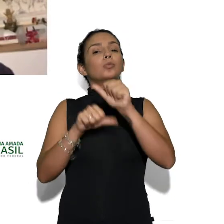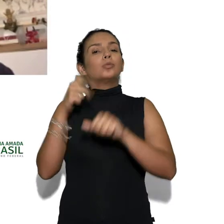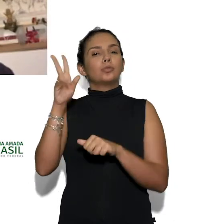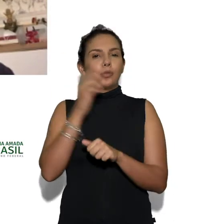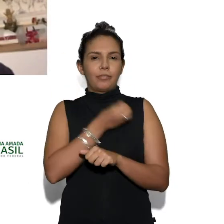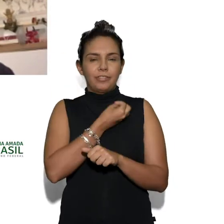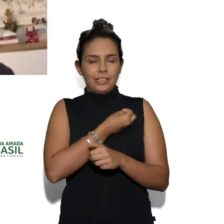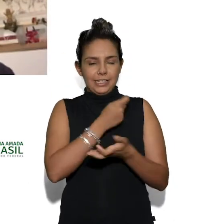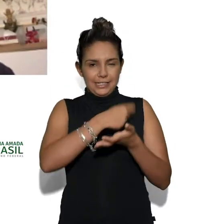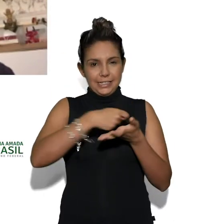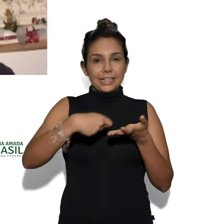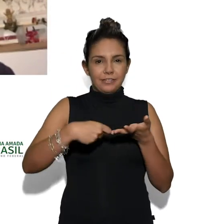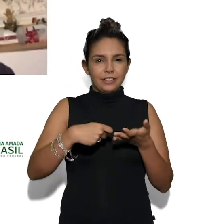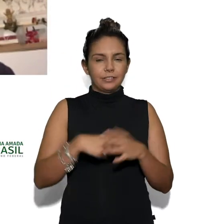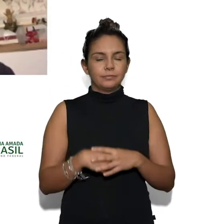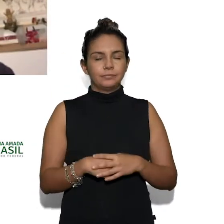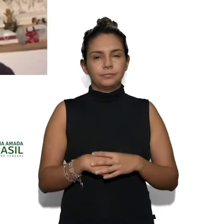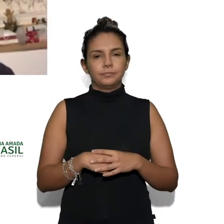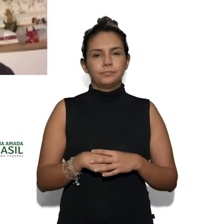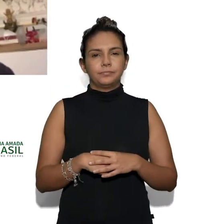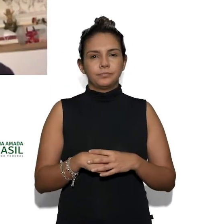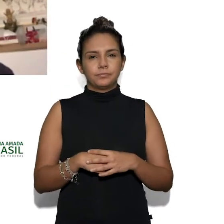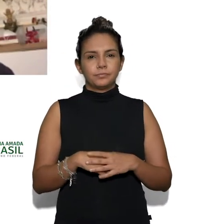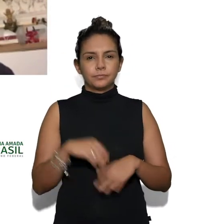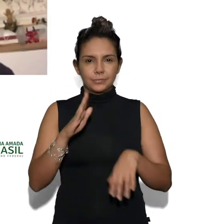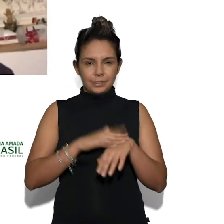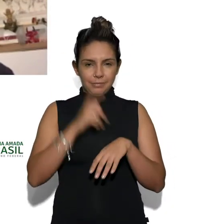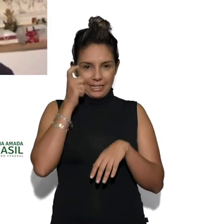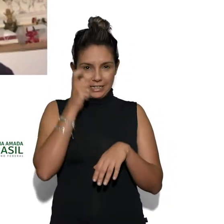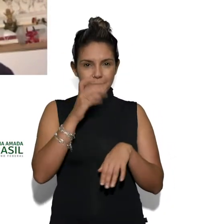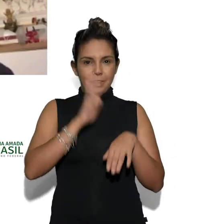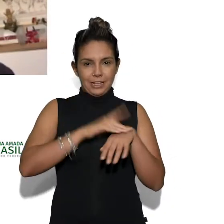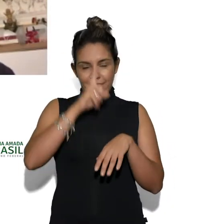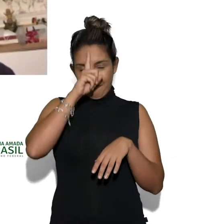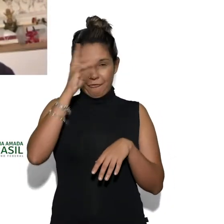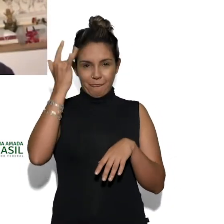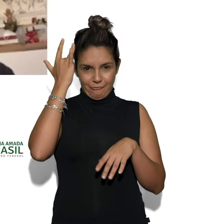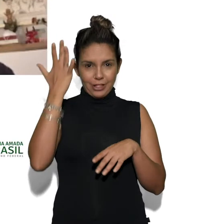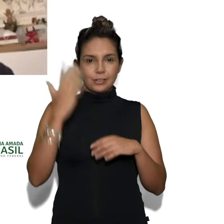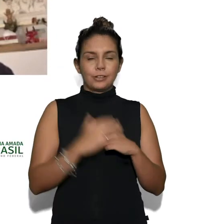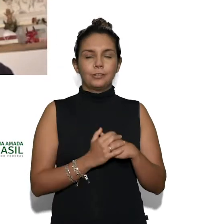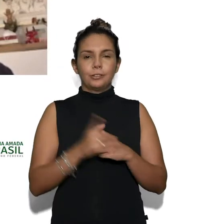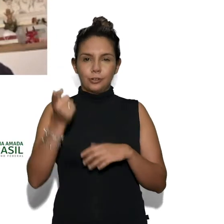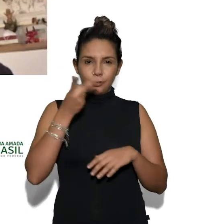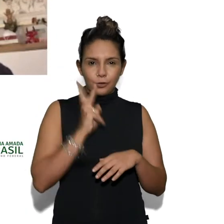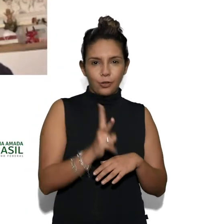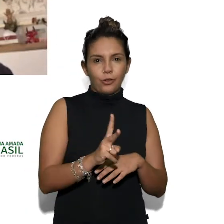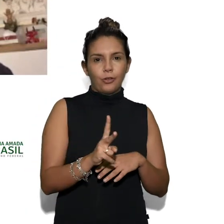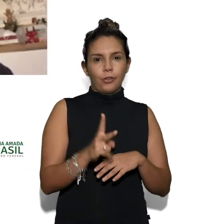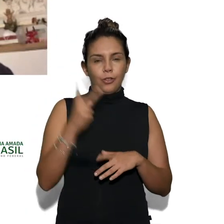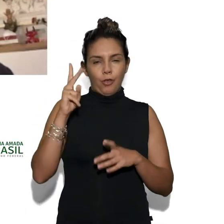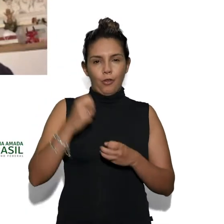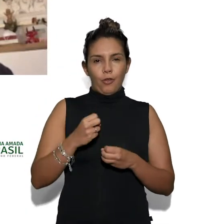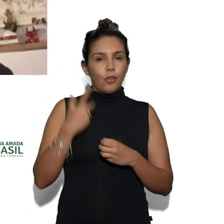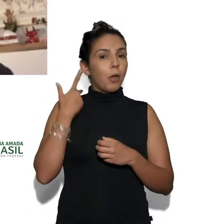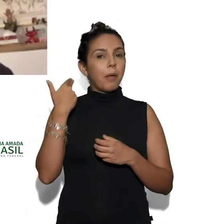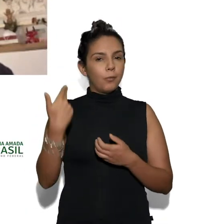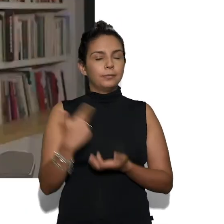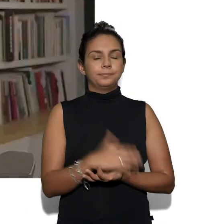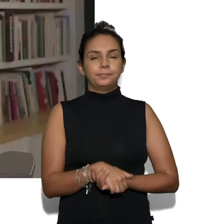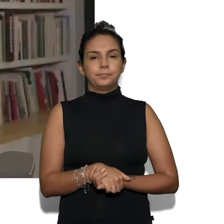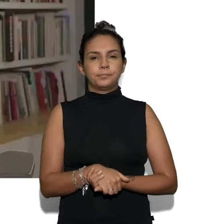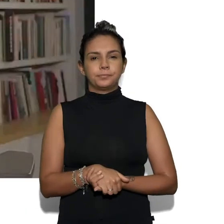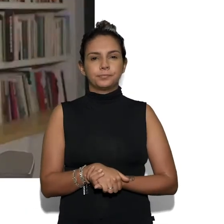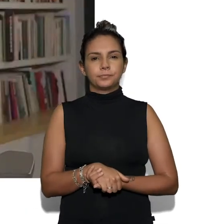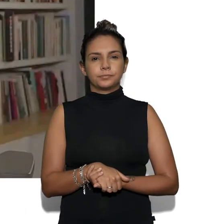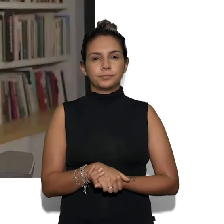recluso, isso ficou mais, digamos, interessante, criativo, ou você